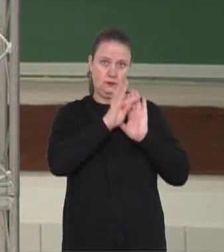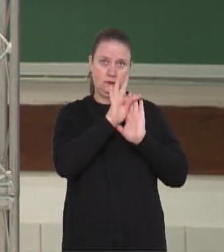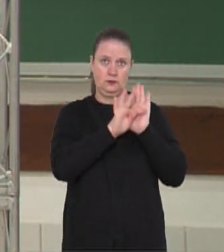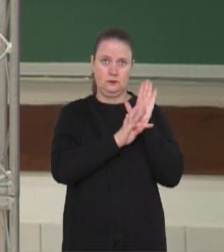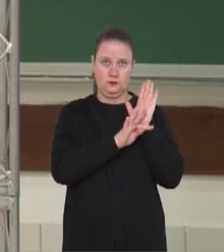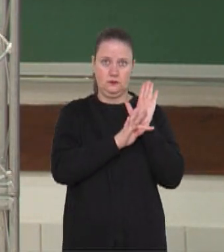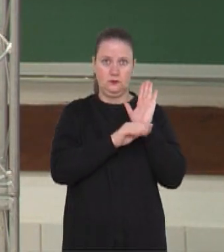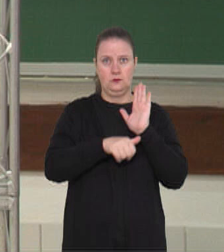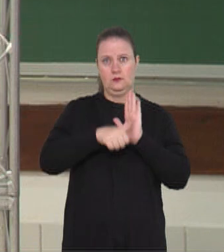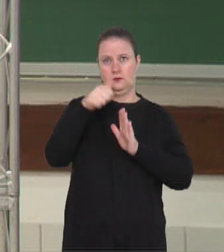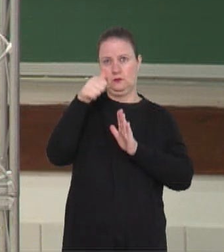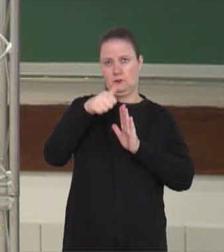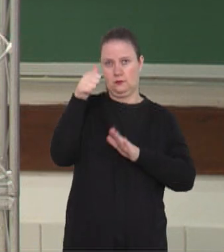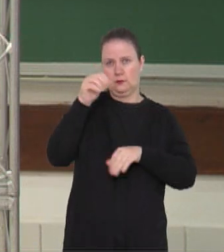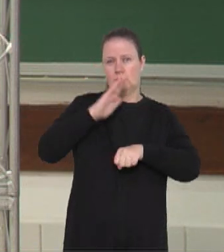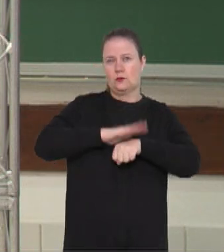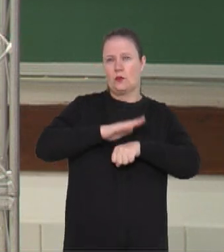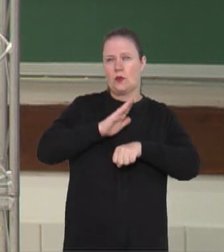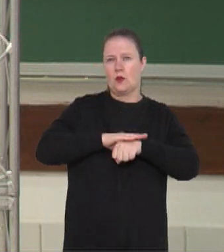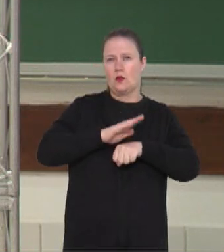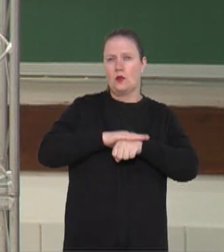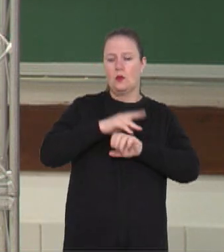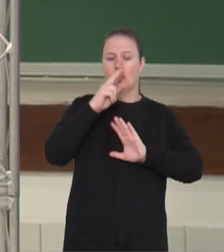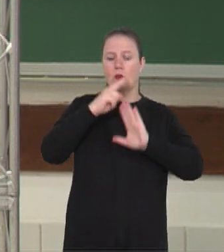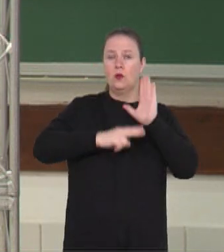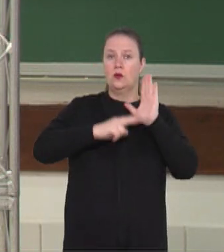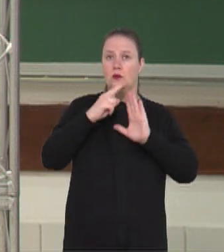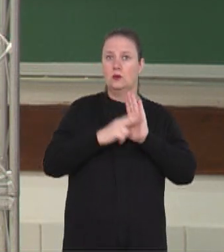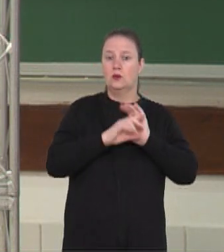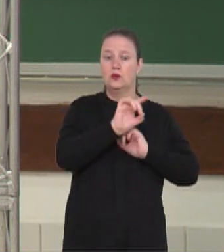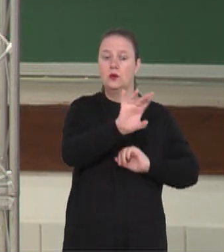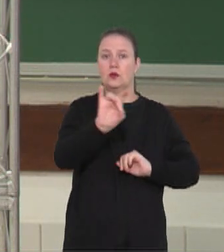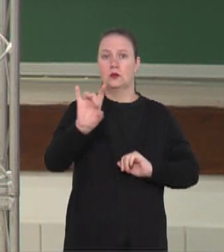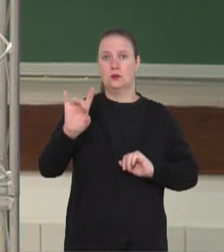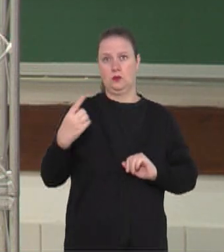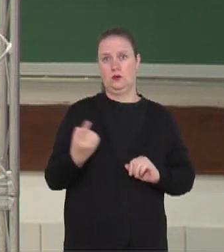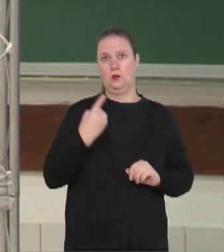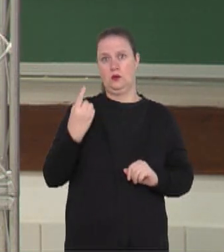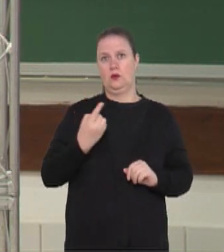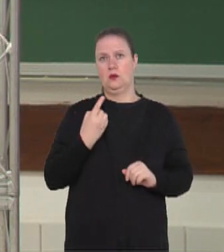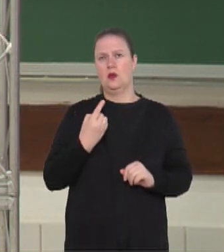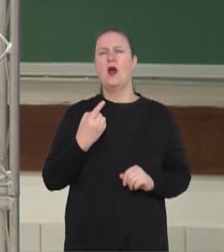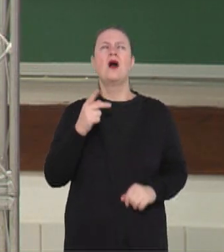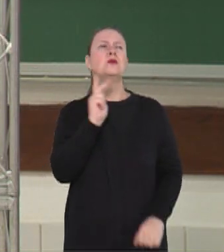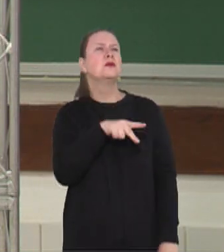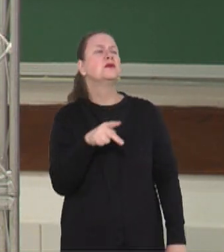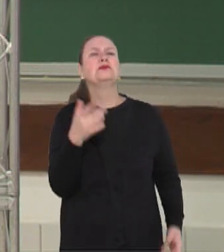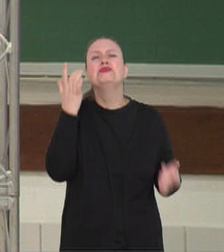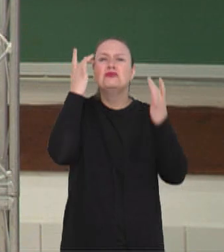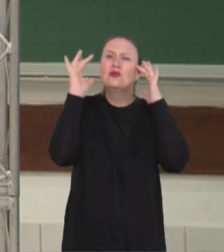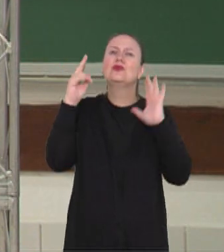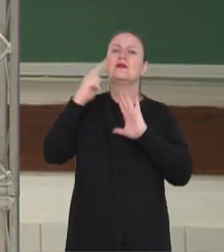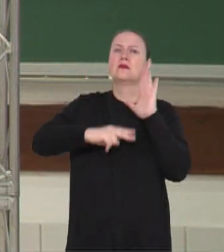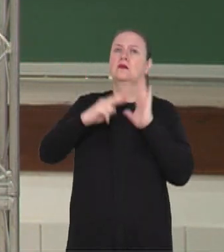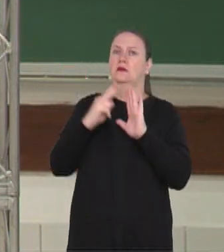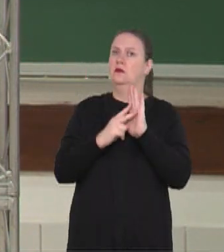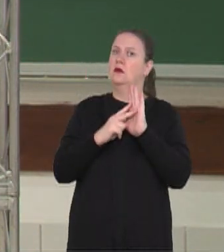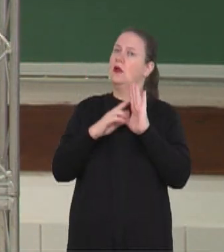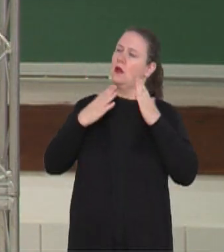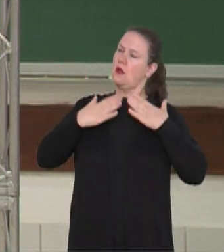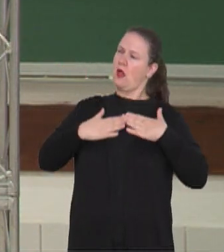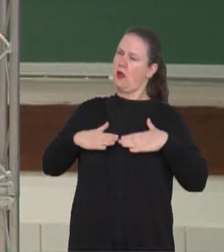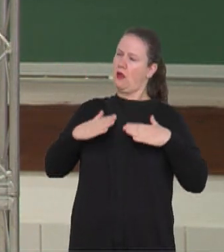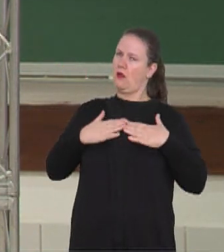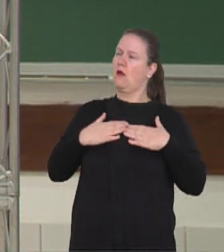aqui. Primeiro eu vou dar um tempinho para vocês lerem aí sozinhos. Ah, professor, mas eu não sei ler. Mas então você presta atenção